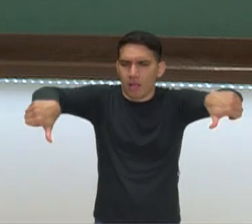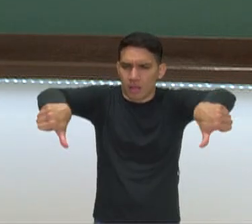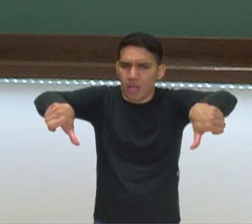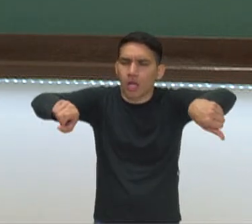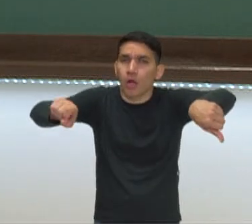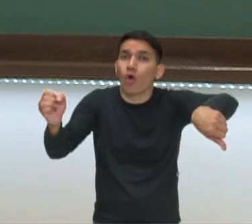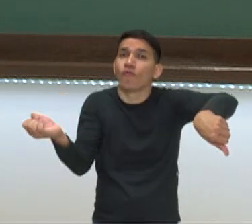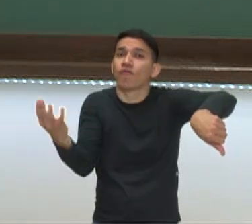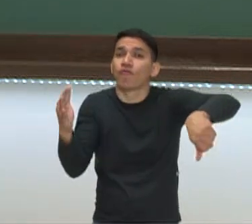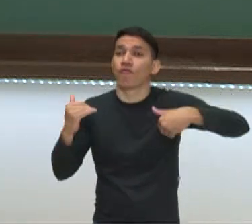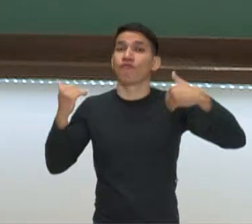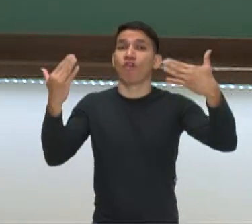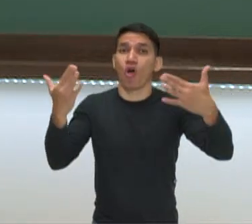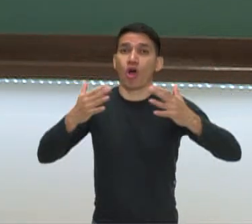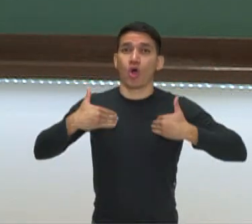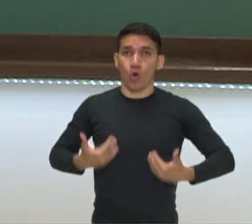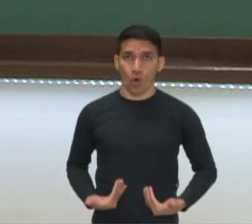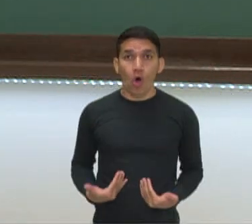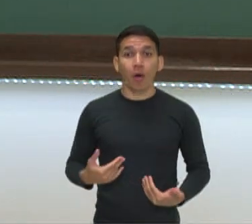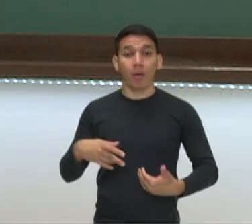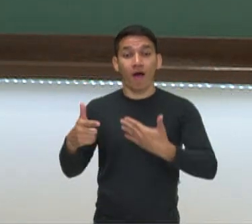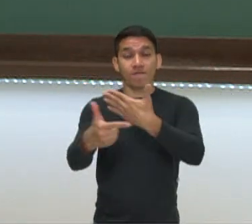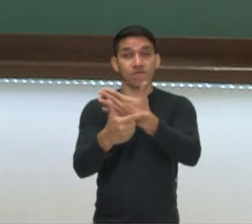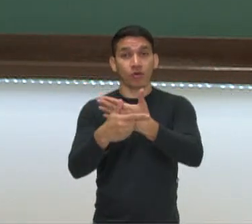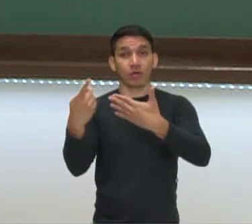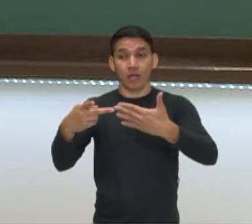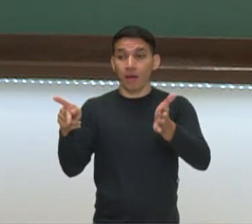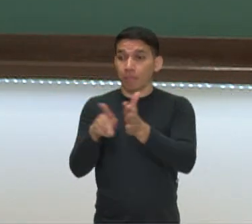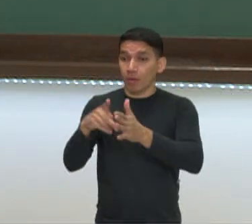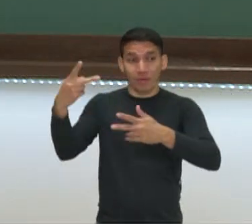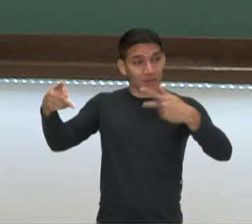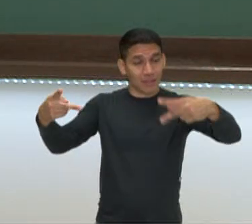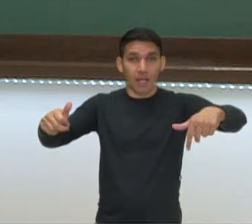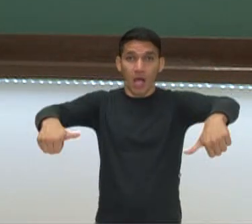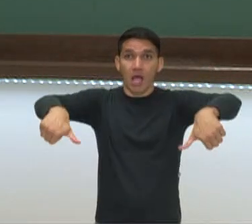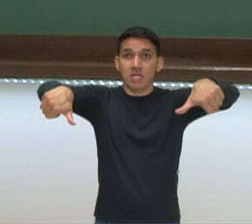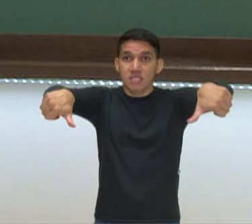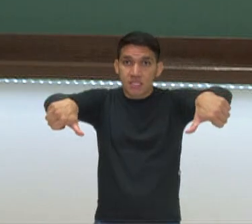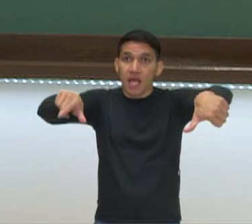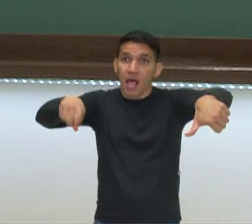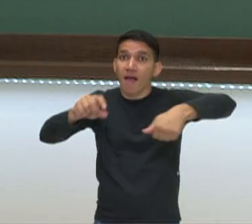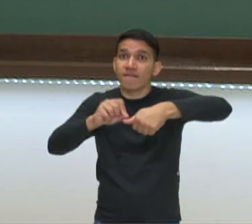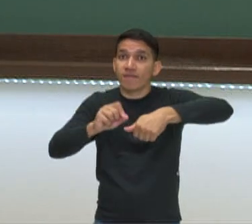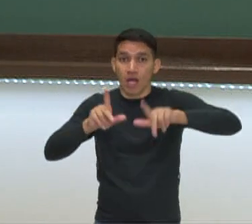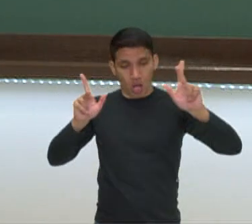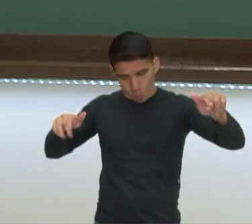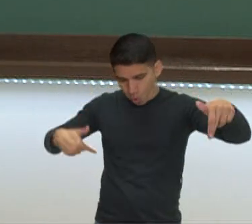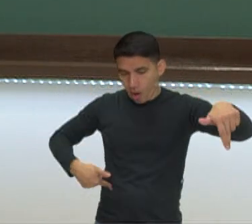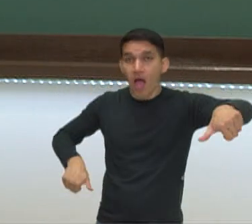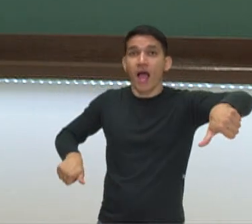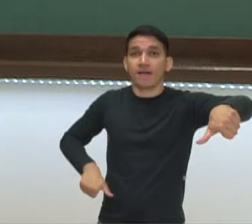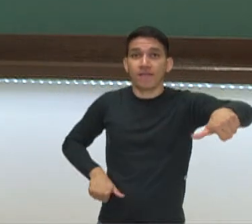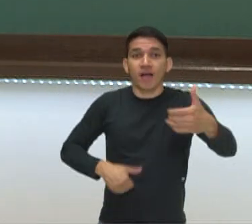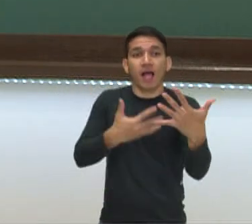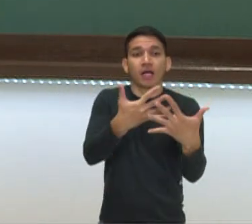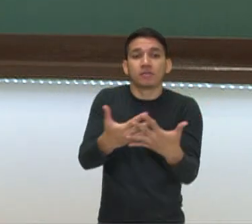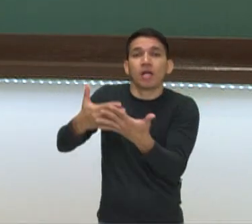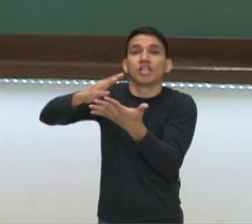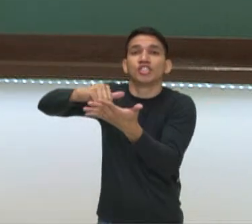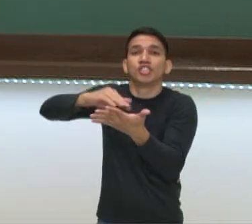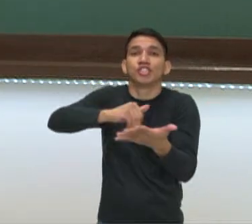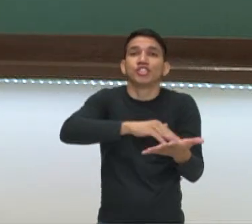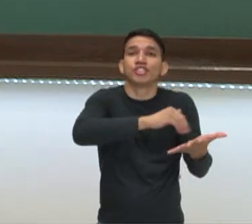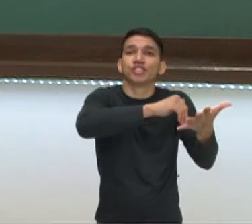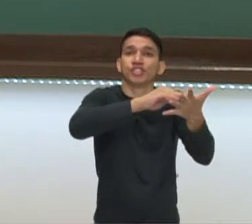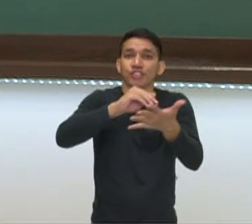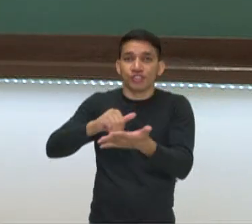é justamente fazer o trabalho que os rins naturais fazem, essa filtração, tá? E de fato,